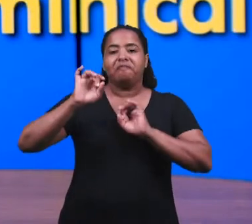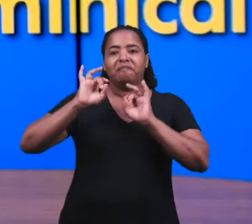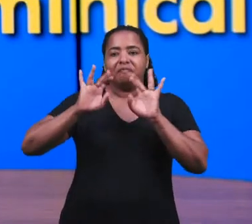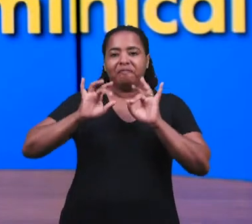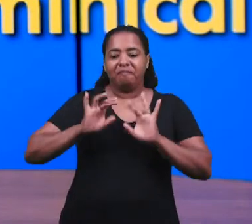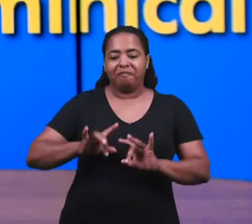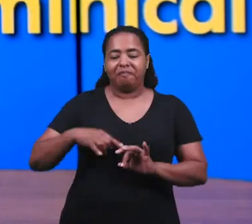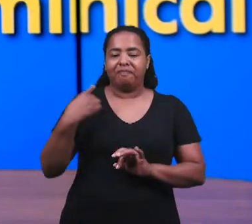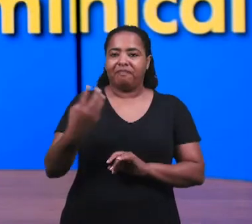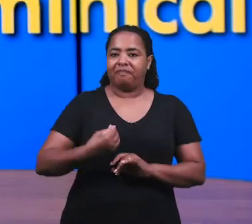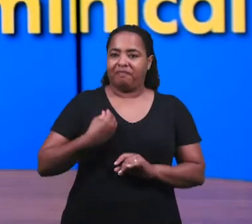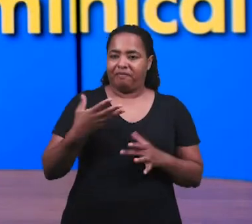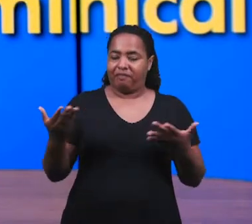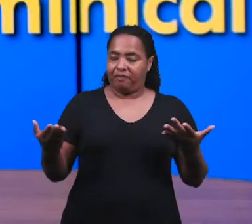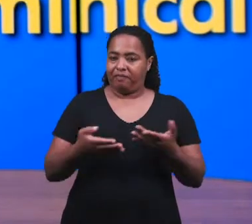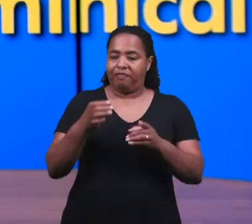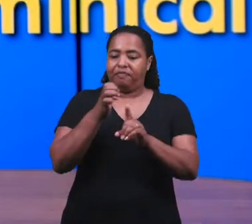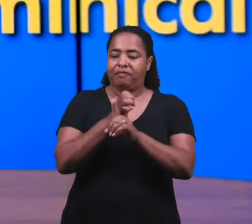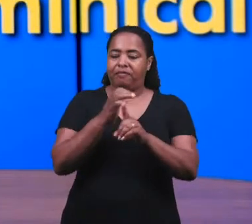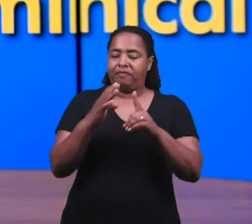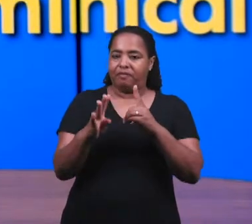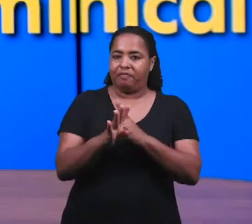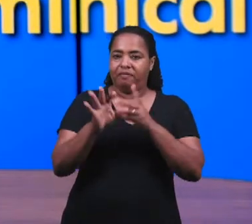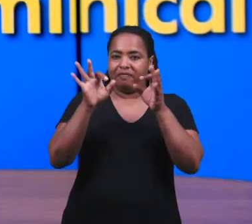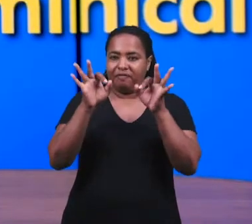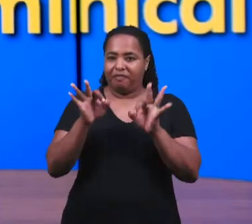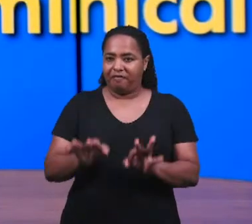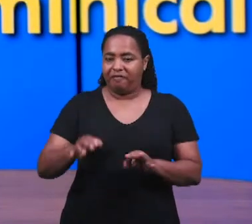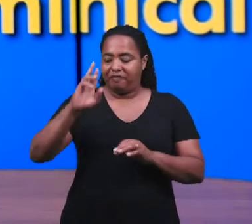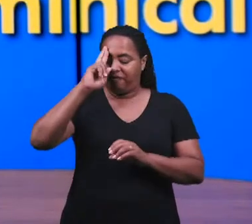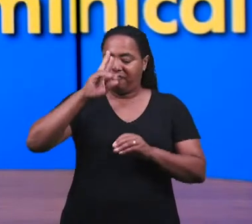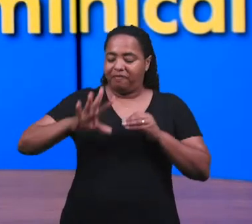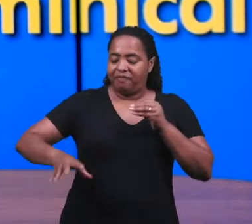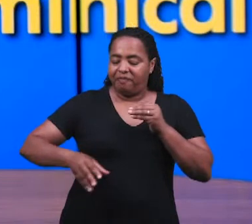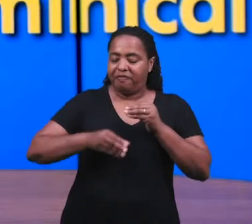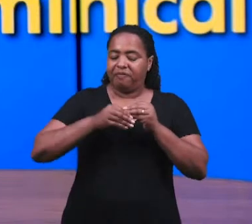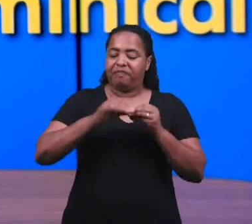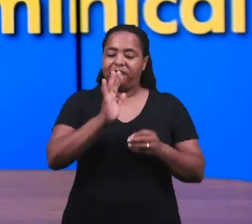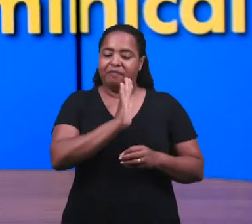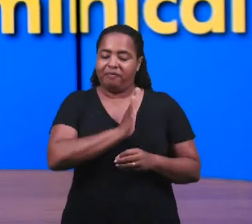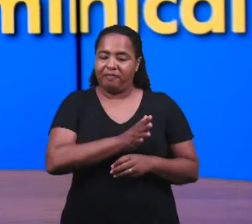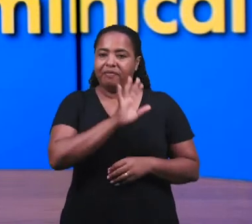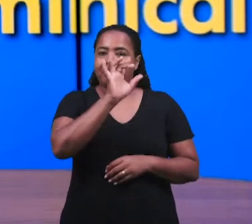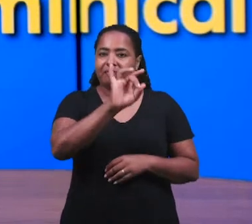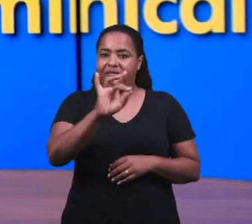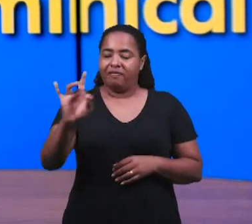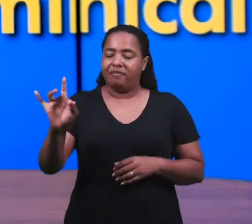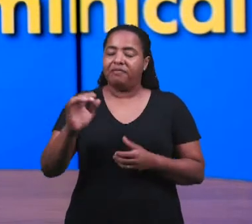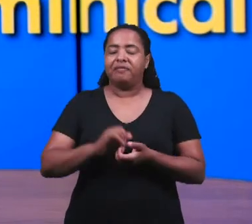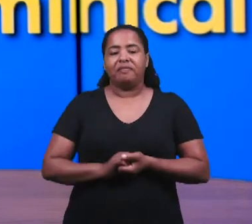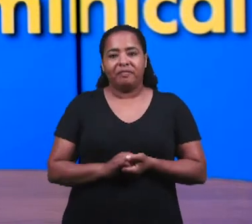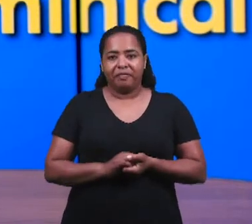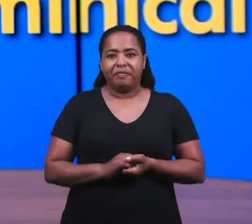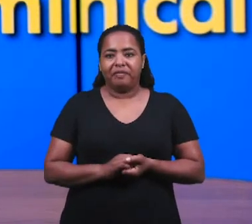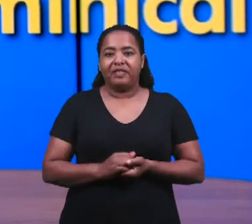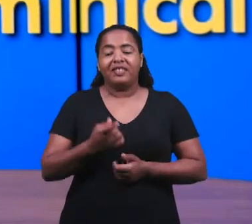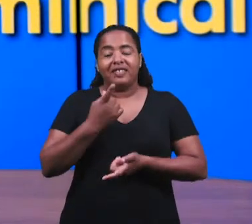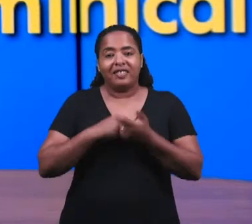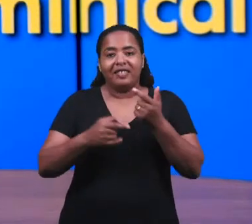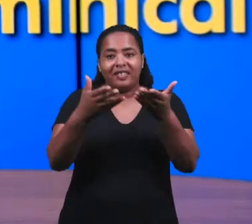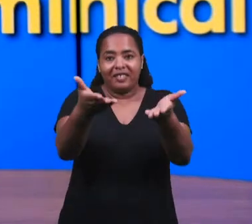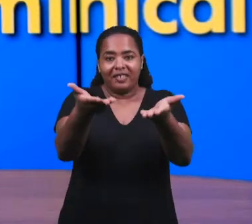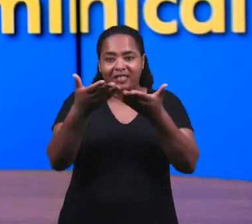para nós, não é? E hoje na Escola Bíblica, certamente, o Senhor vai completar isso para os nossos corações. E eu quero